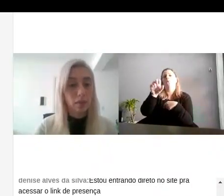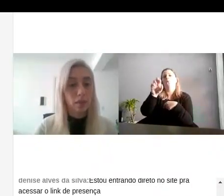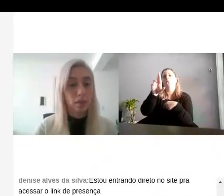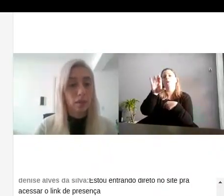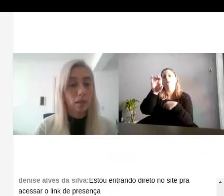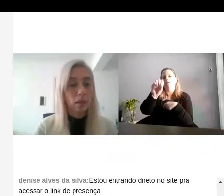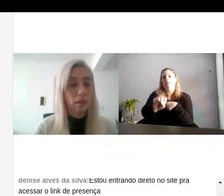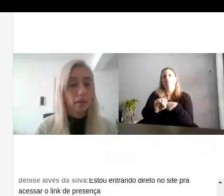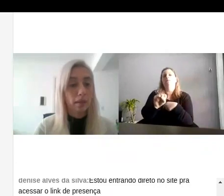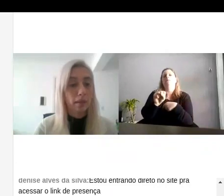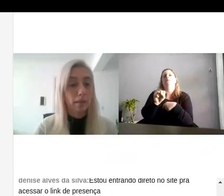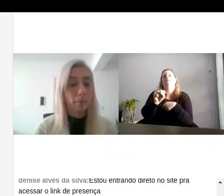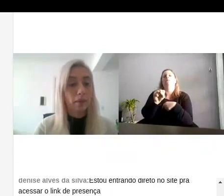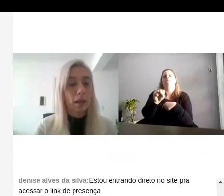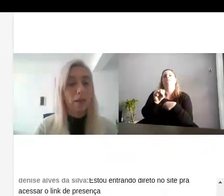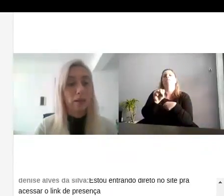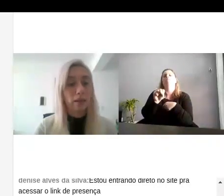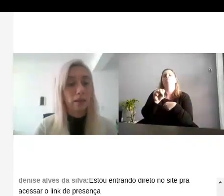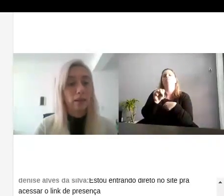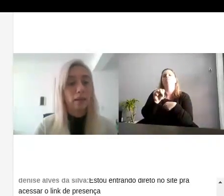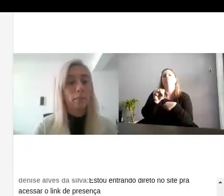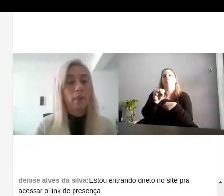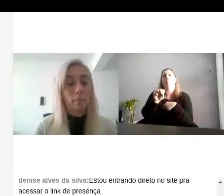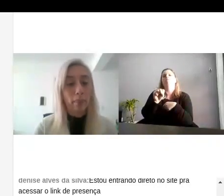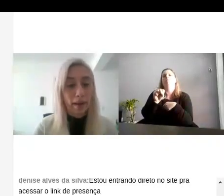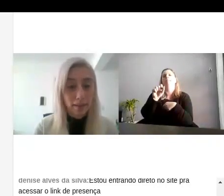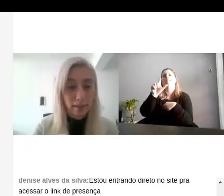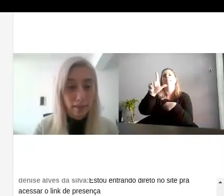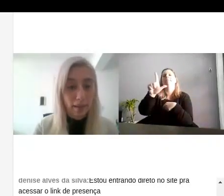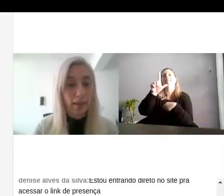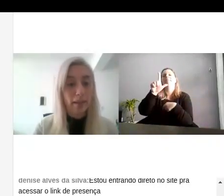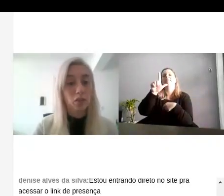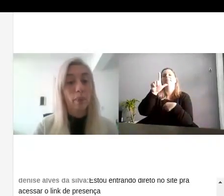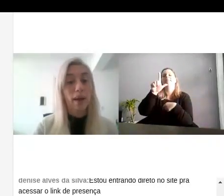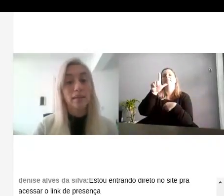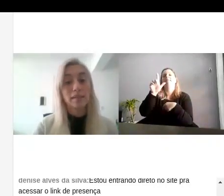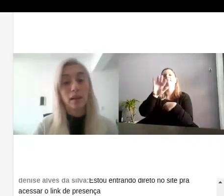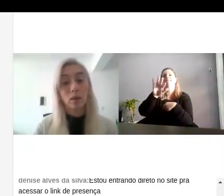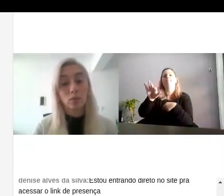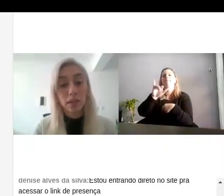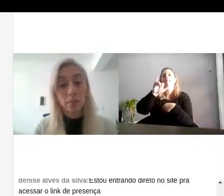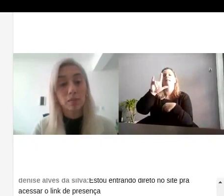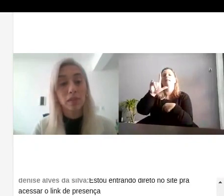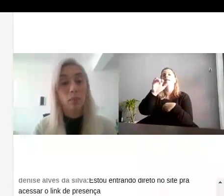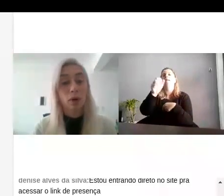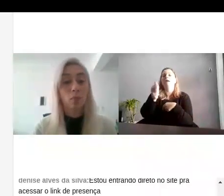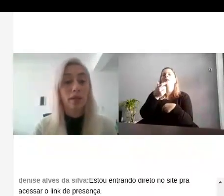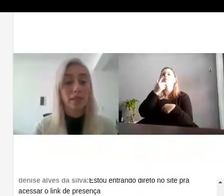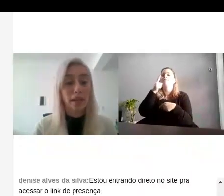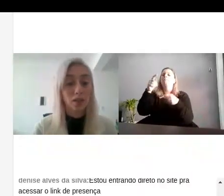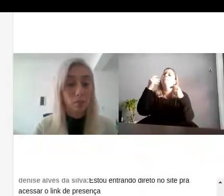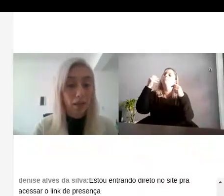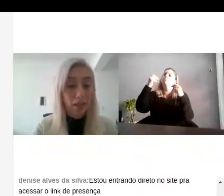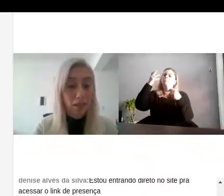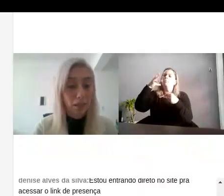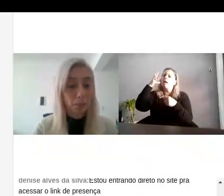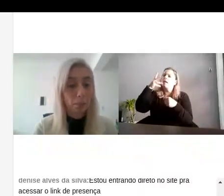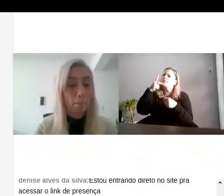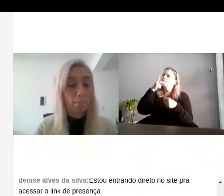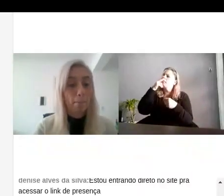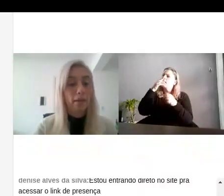time. A Lia, palestra excelente, parece ser algo simples, mas é uma complexidade